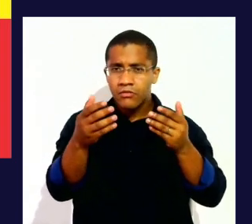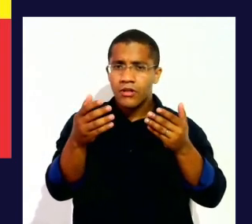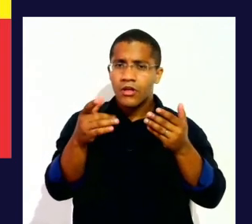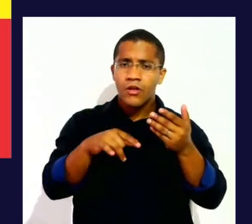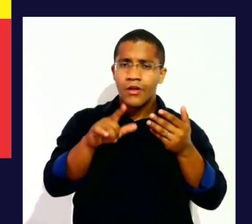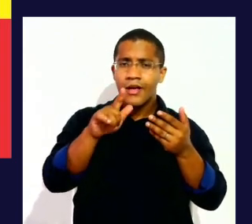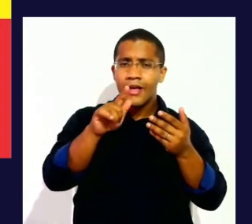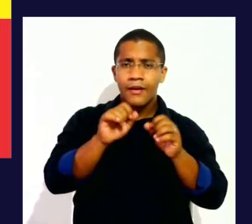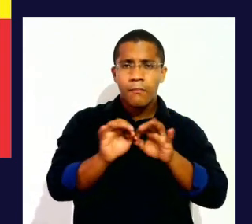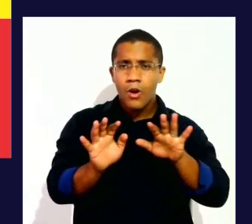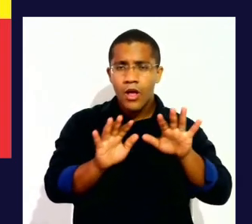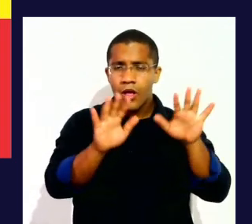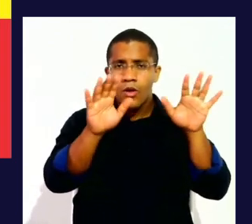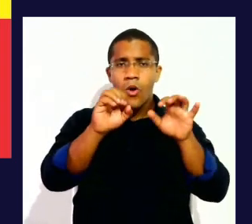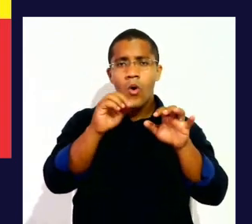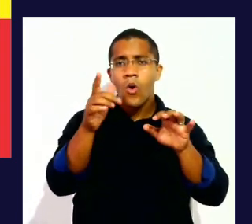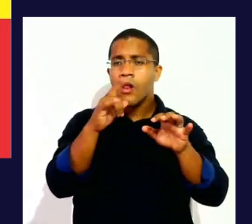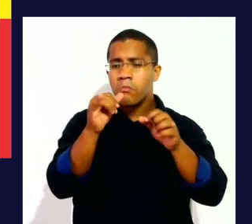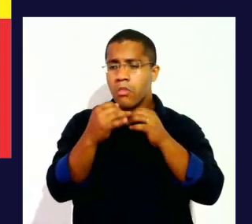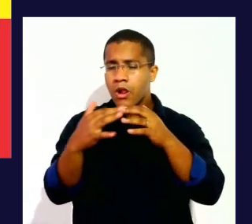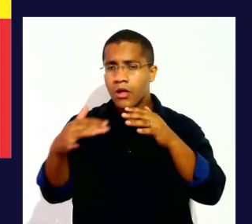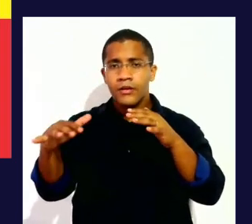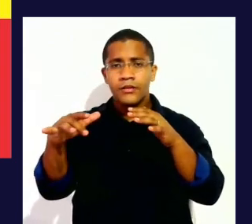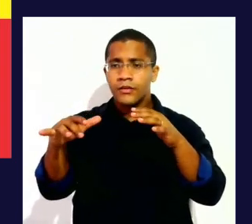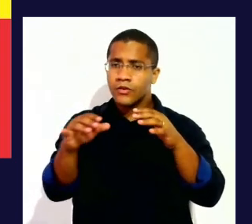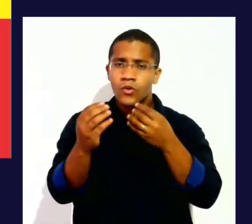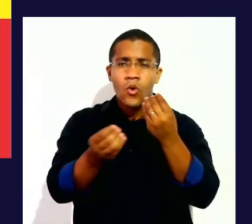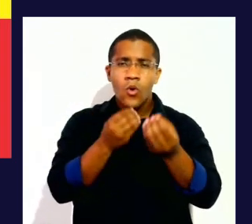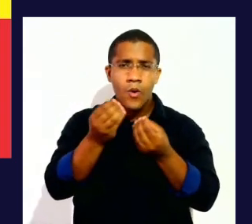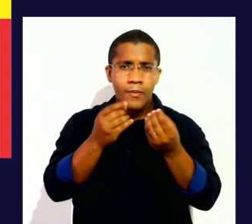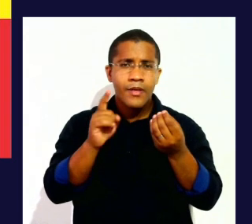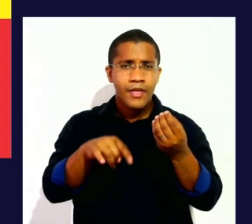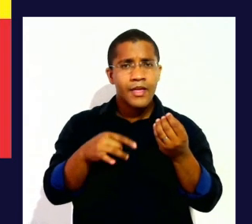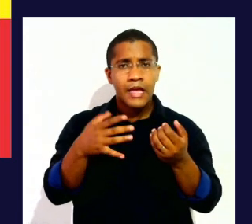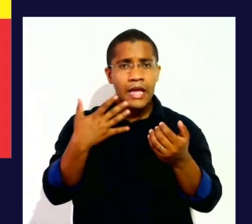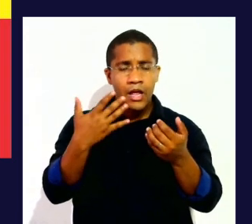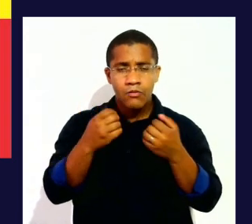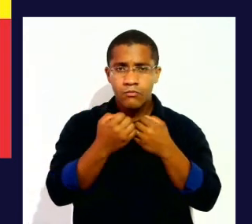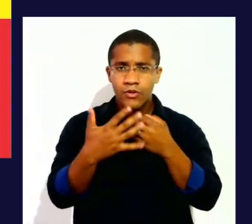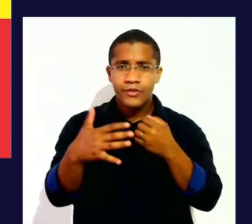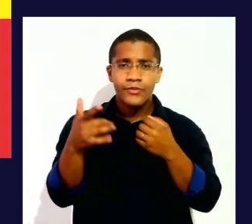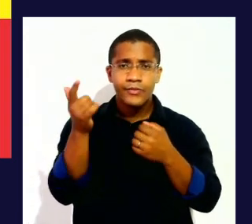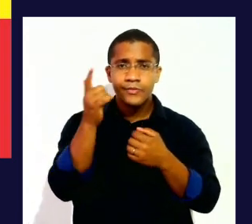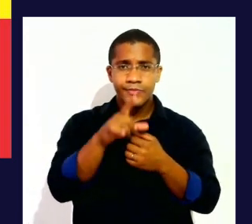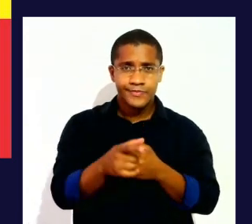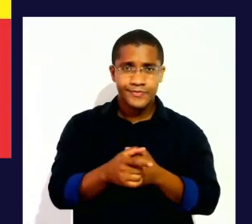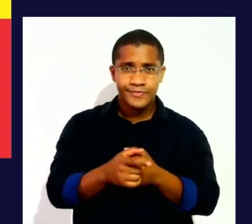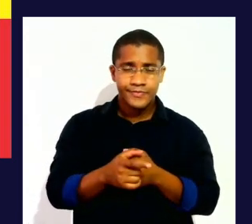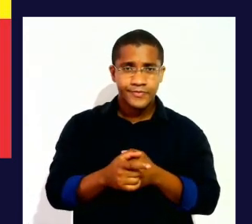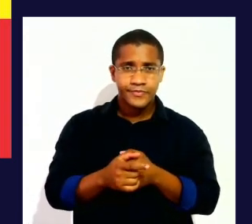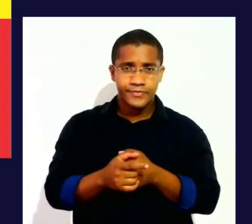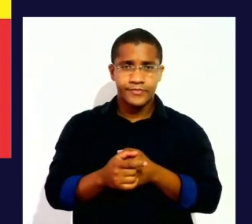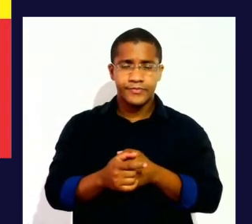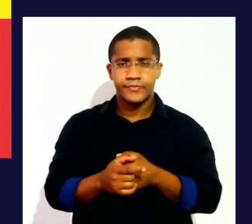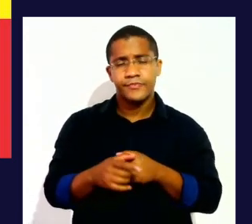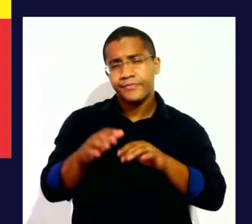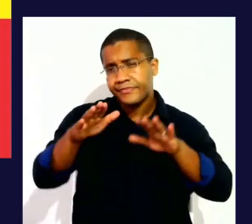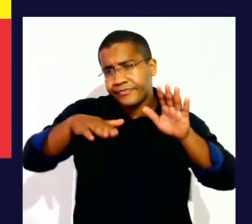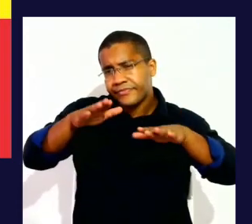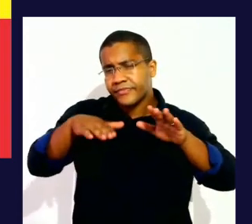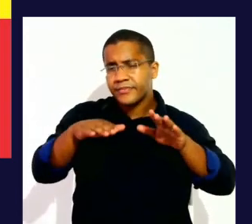líquida, de uma região para outra. E isso aí vai ocorrer devido à diferença de densidade.